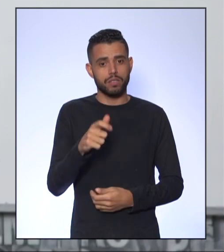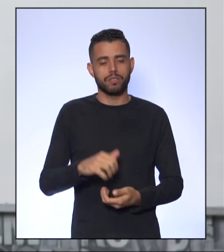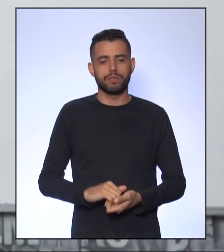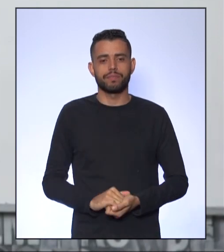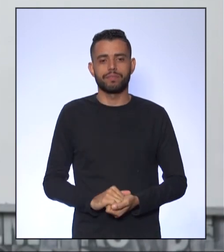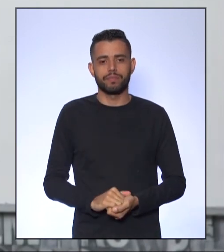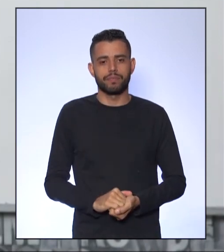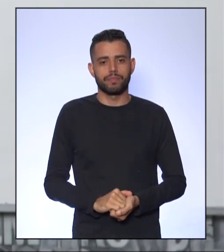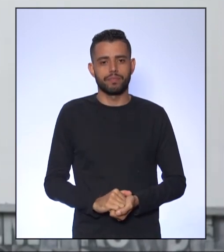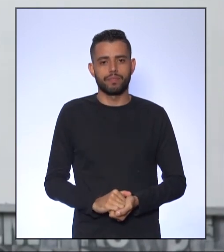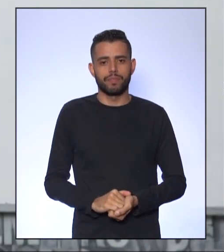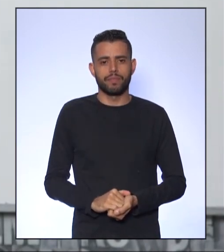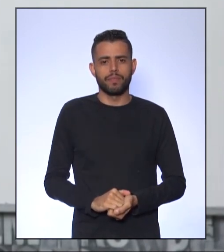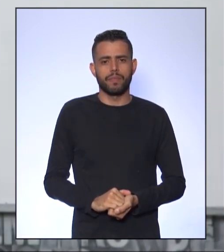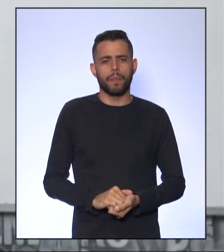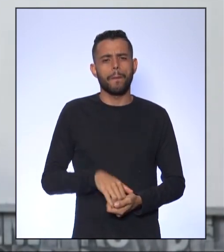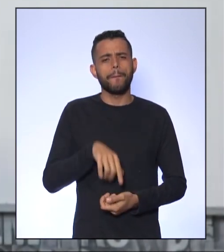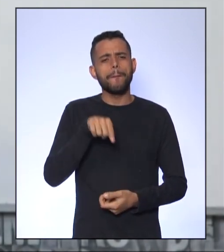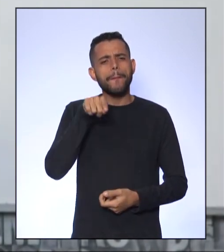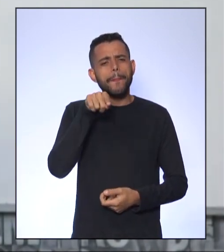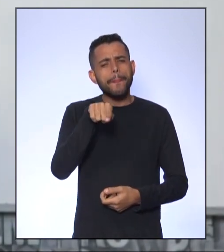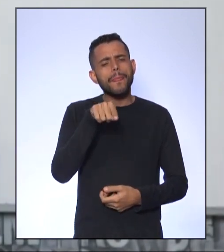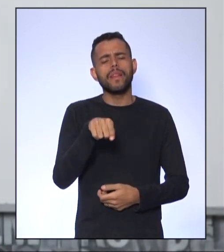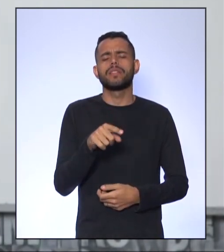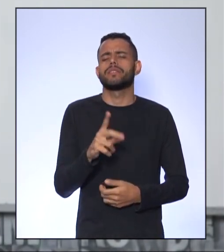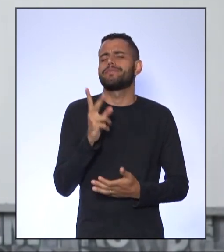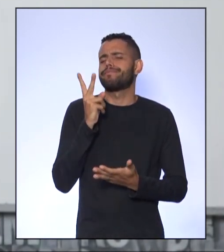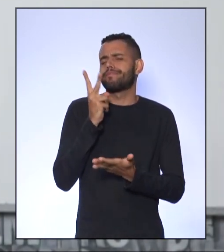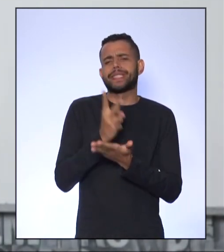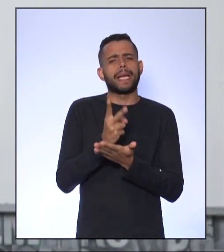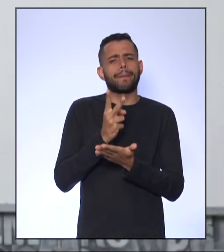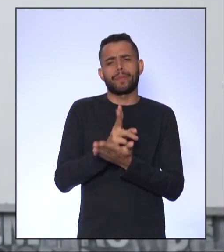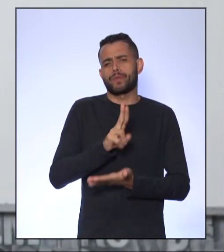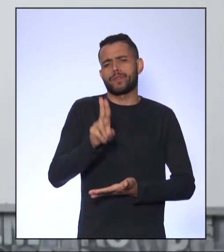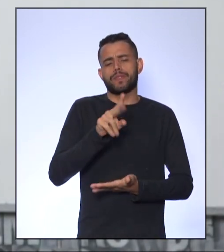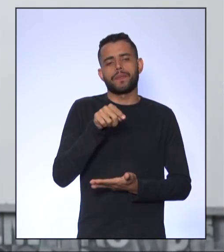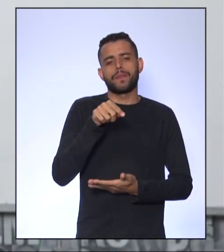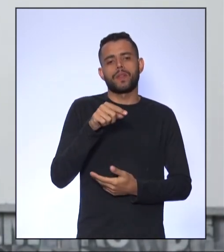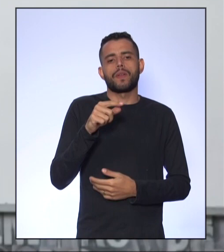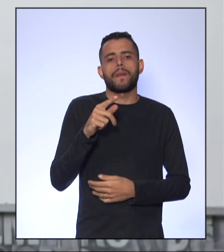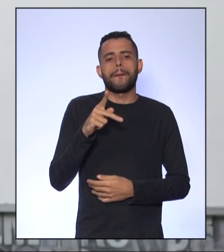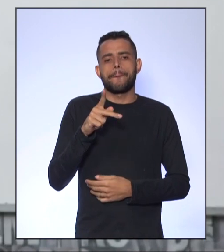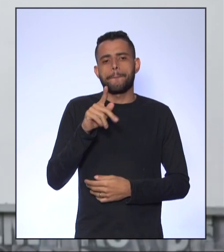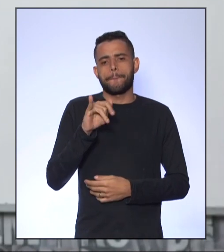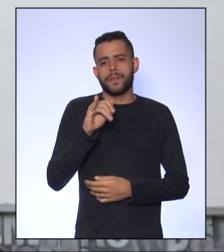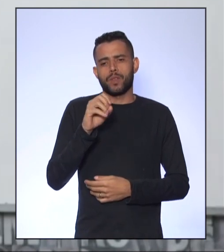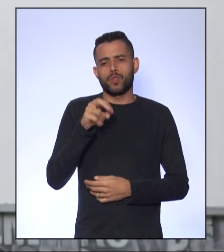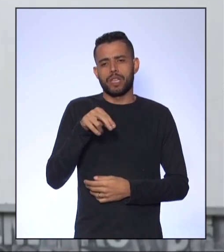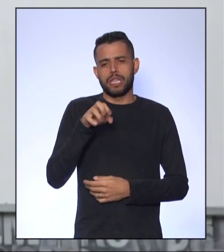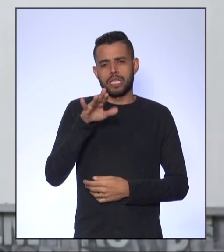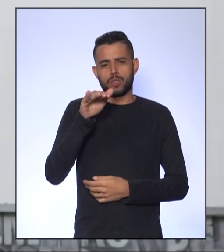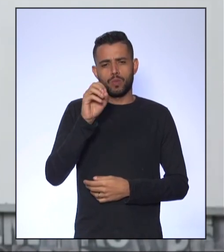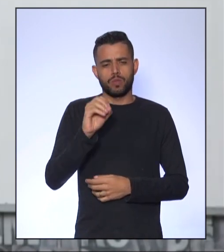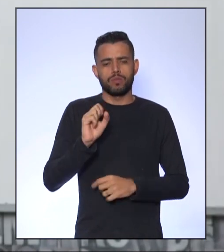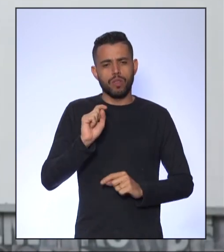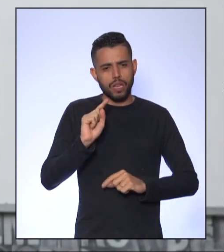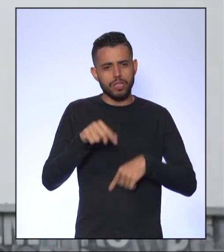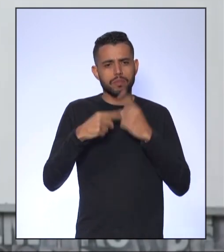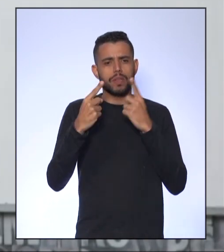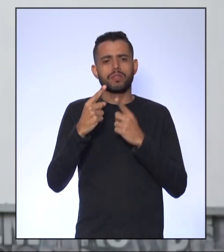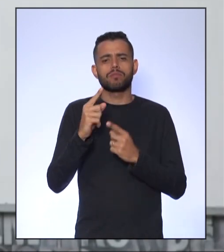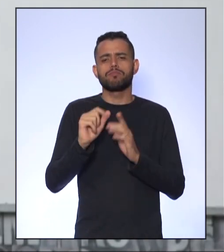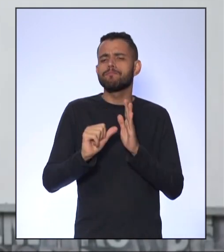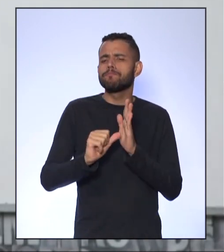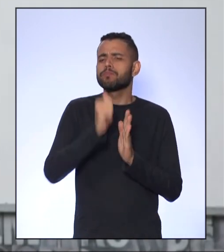3. Esse é clássico. O pioneirismo deste renascimento, ele vem